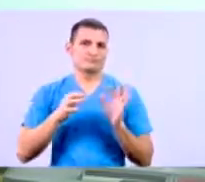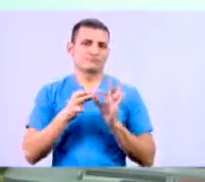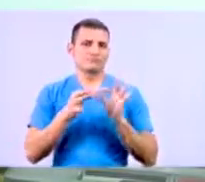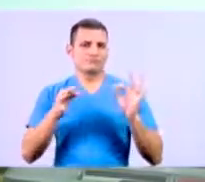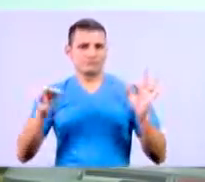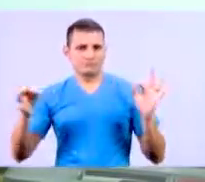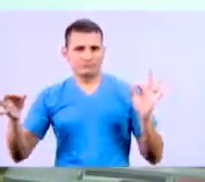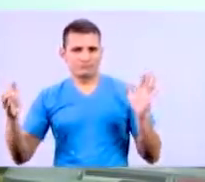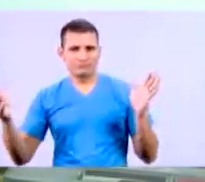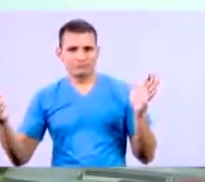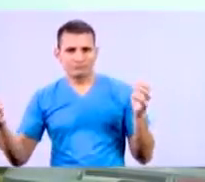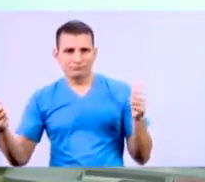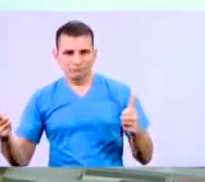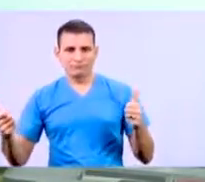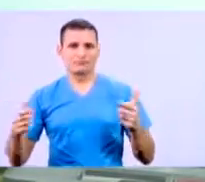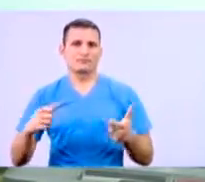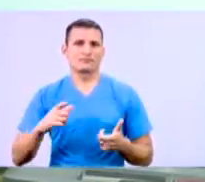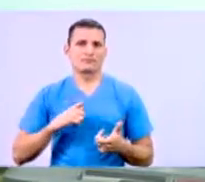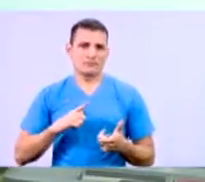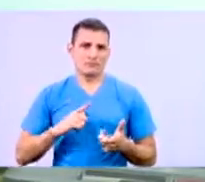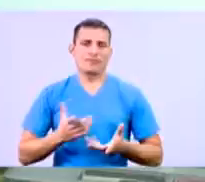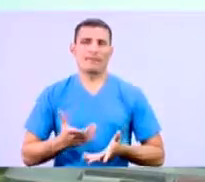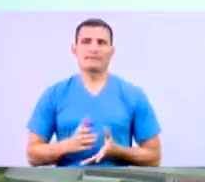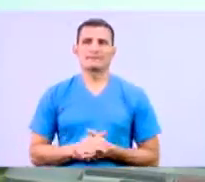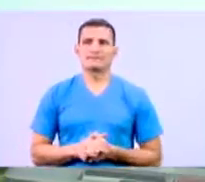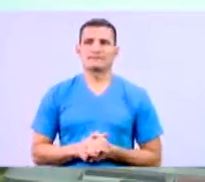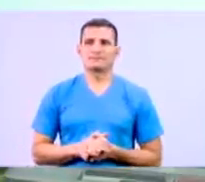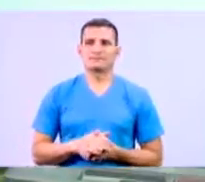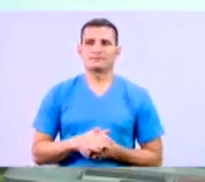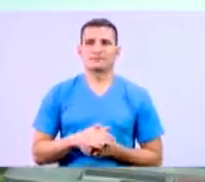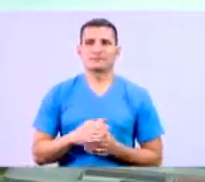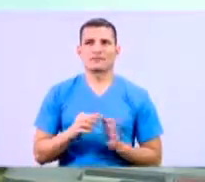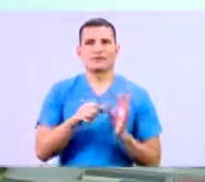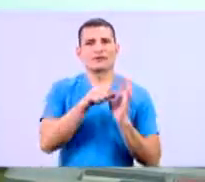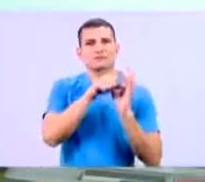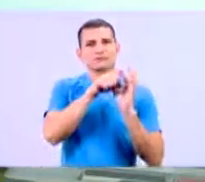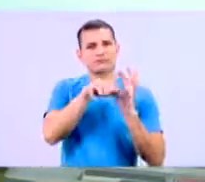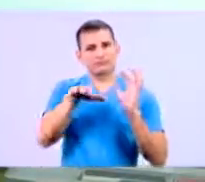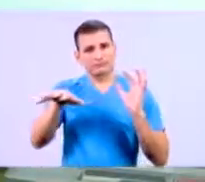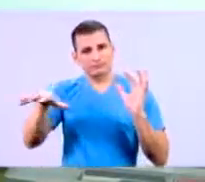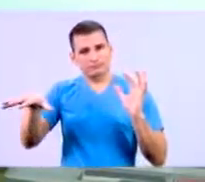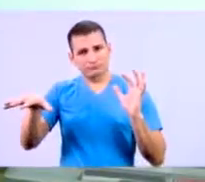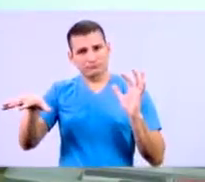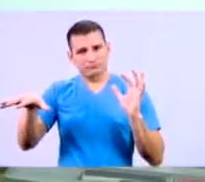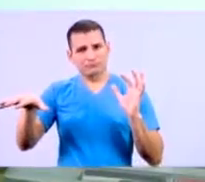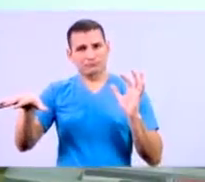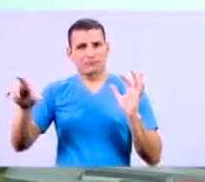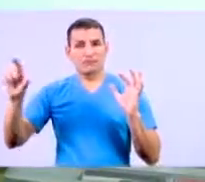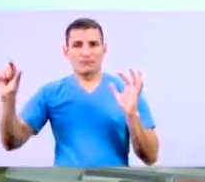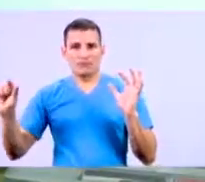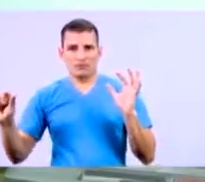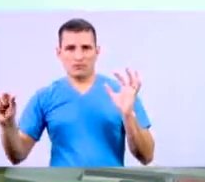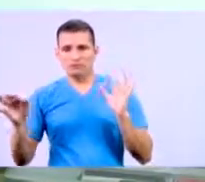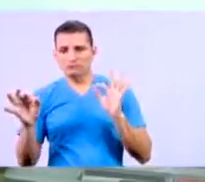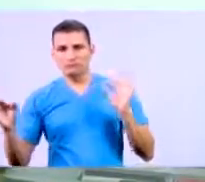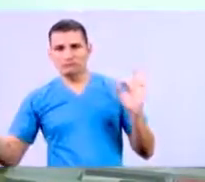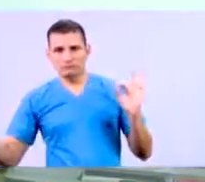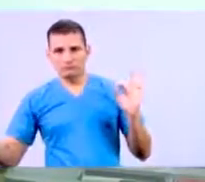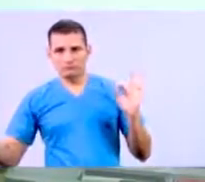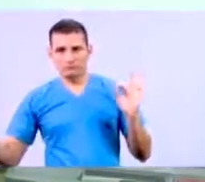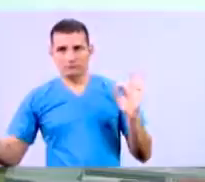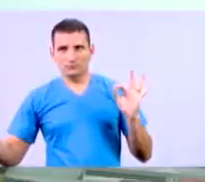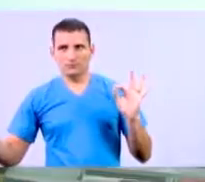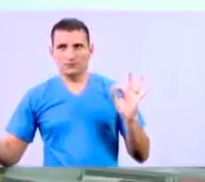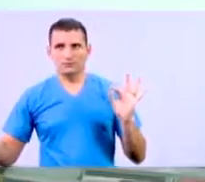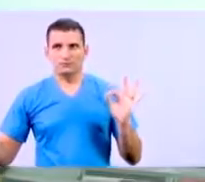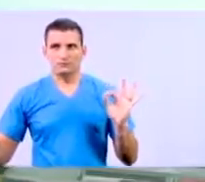mais curta. Existe sempre essa proporcionalidade. Maior a frequência, menor a distância que ela alcança, ok? Por